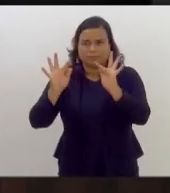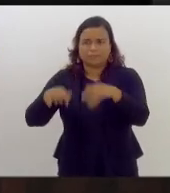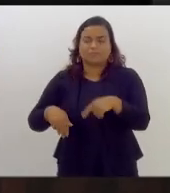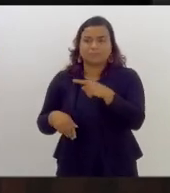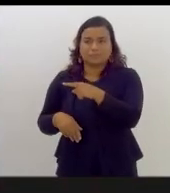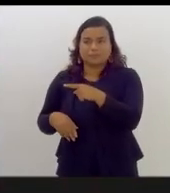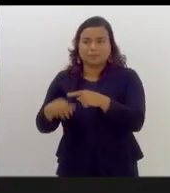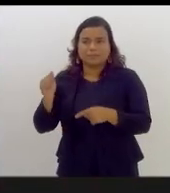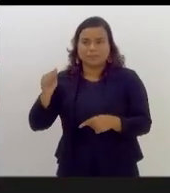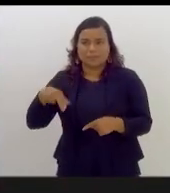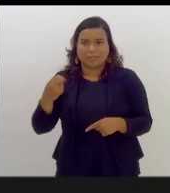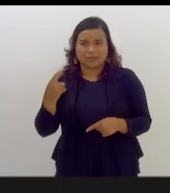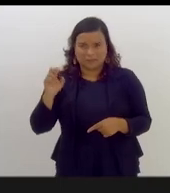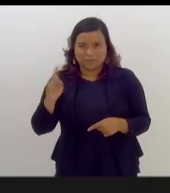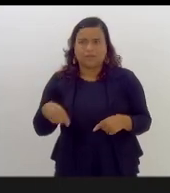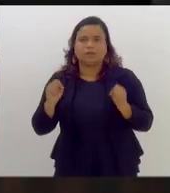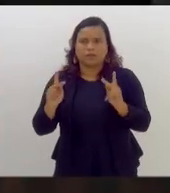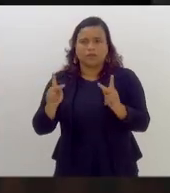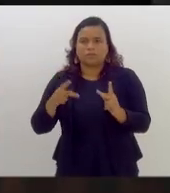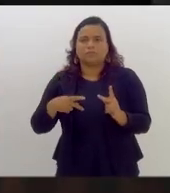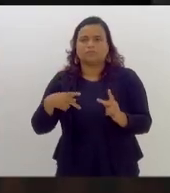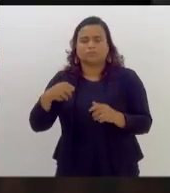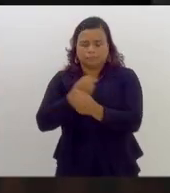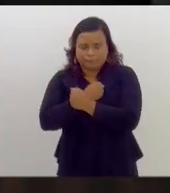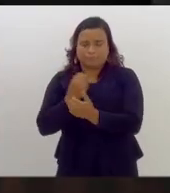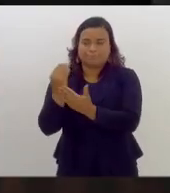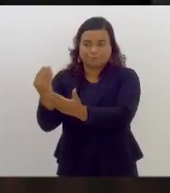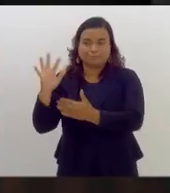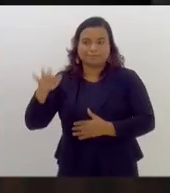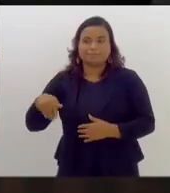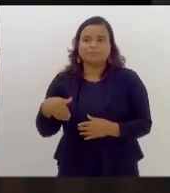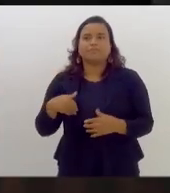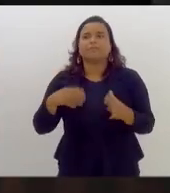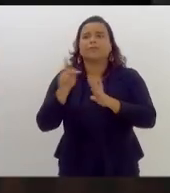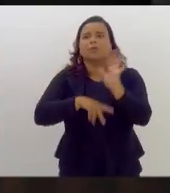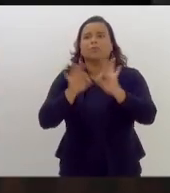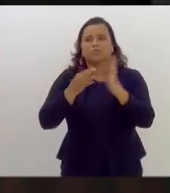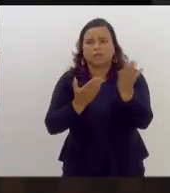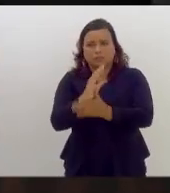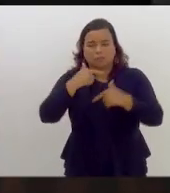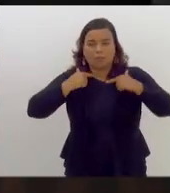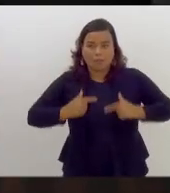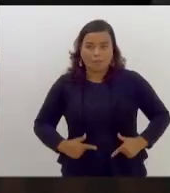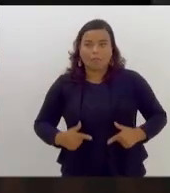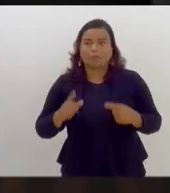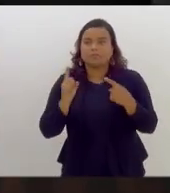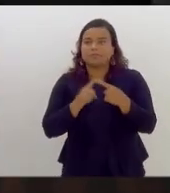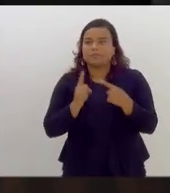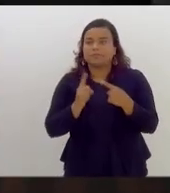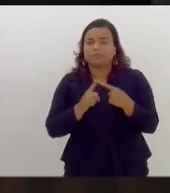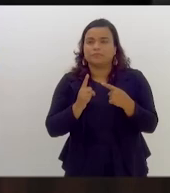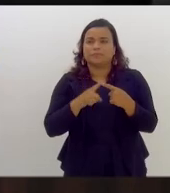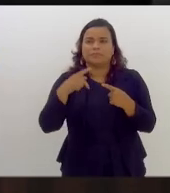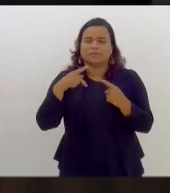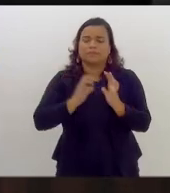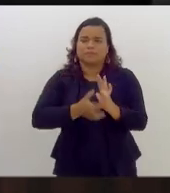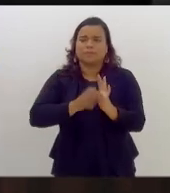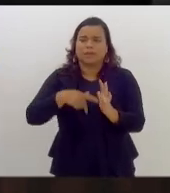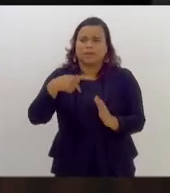Tá aberto? Terminei. Ok. Ok. Um abraço. O projeto foi aprovado com a abstenção do